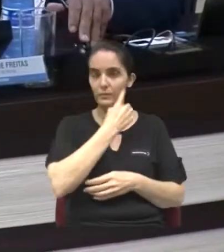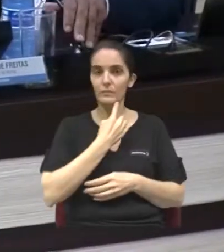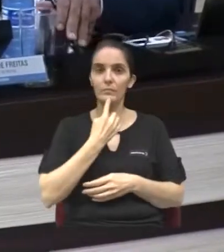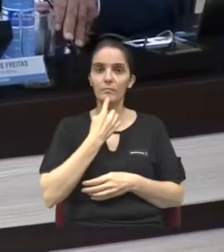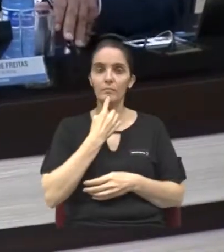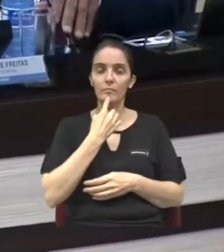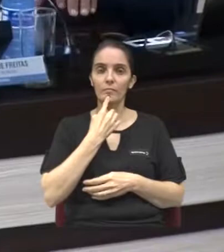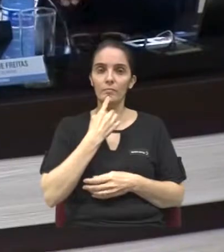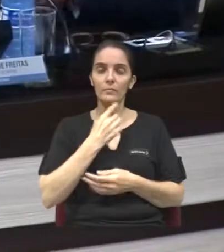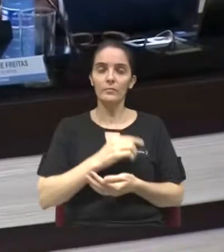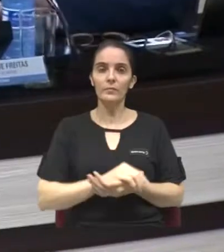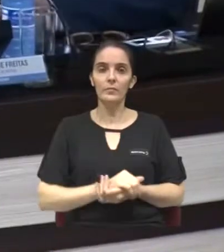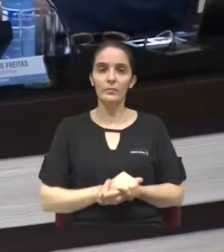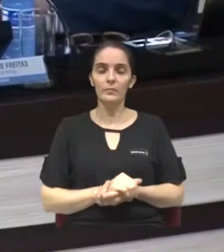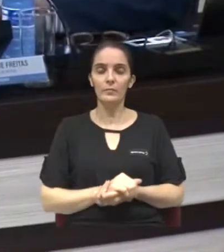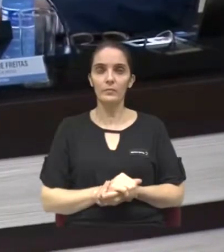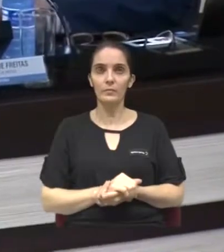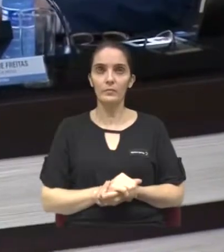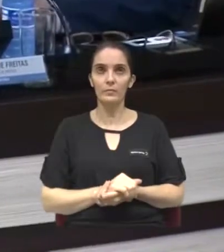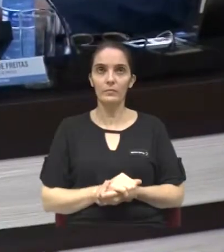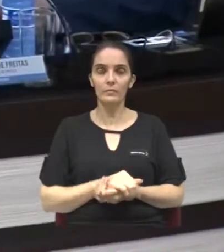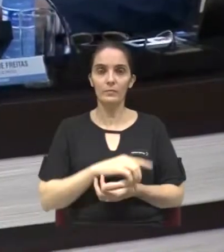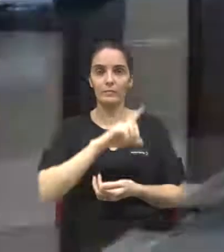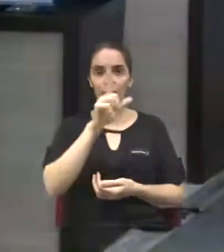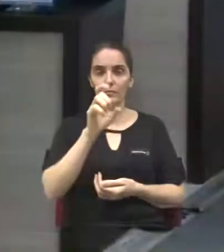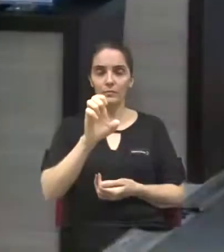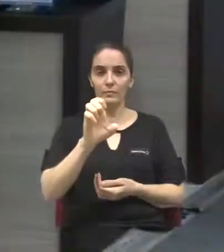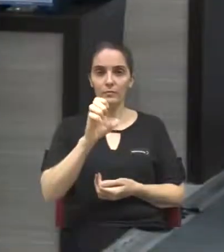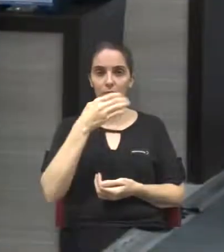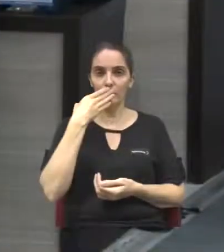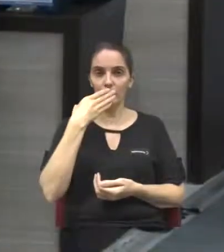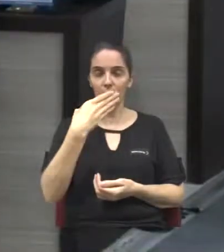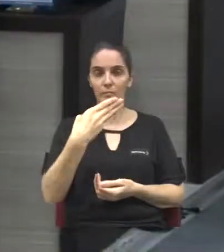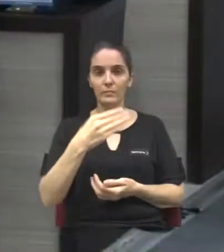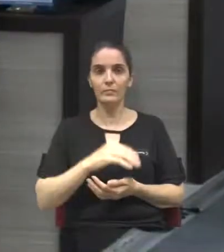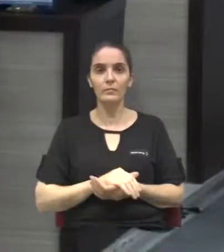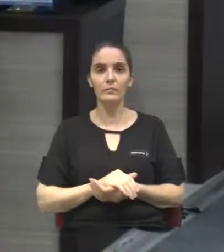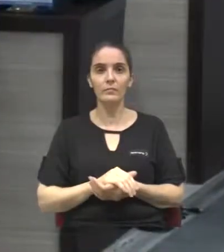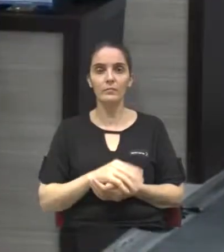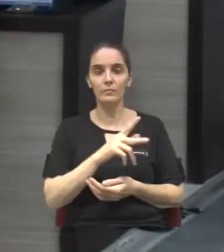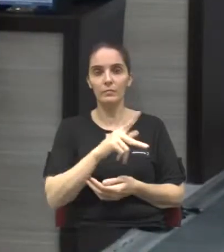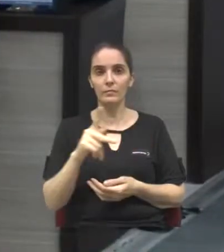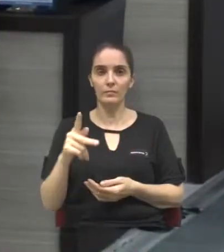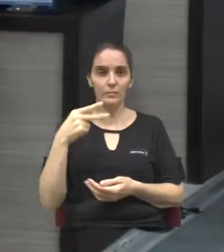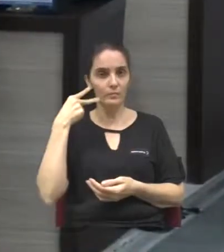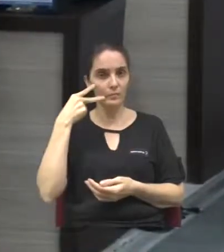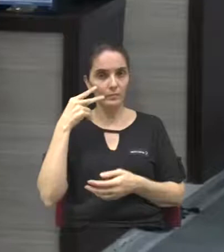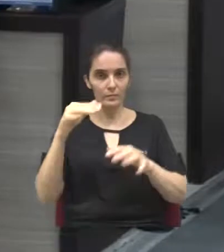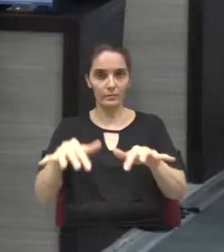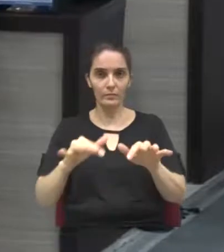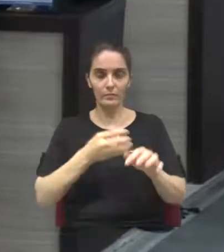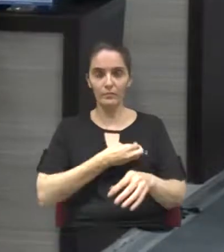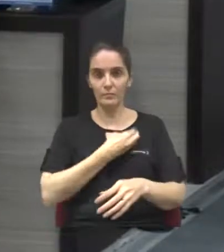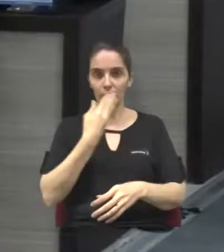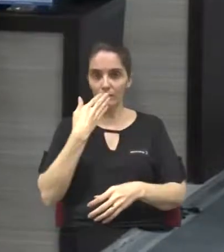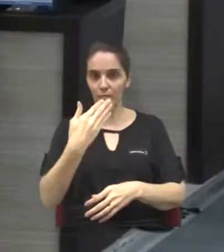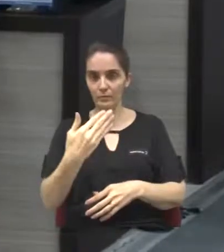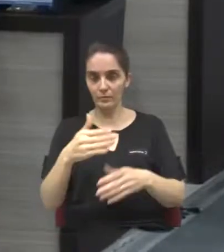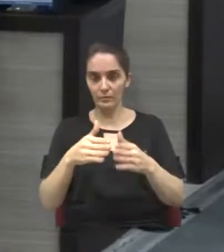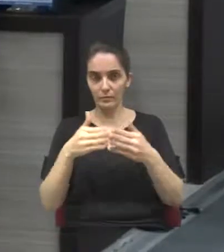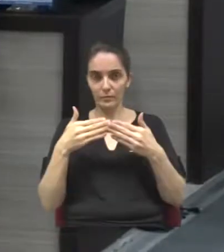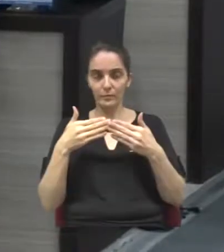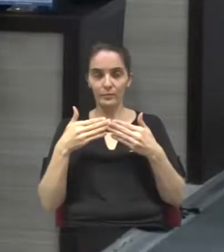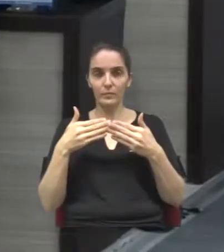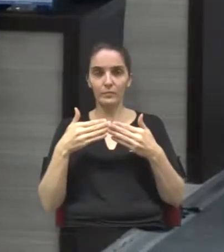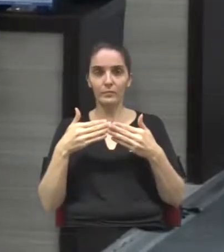para Questão elaboração. de ordem, senhor presidente. Questão de ordem do vereador Zé D'Amix. Senhor presidente, nobres colegas, por presente eu faço o requerimento